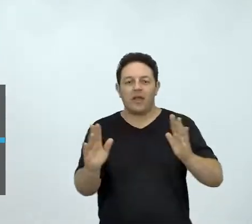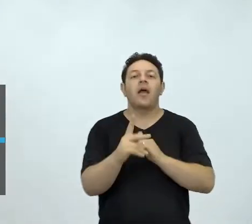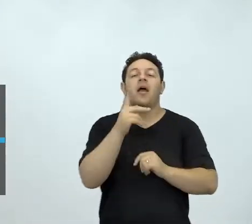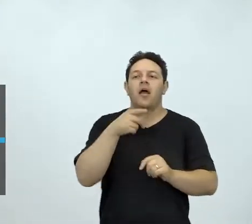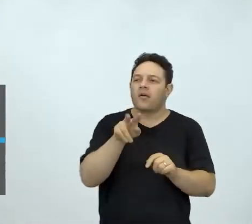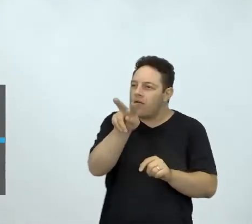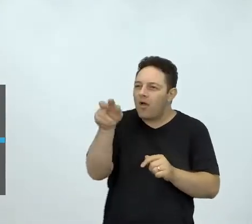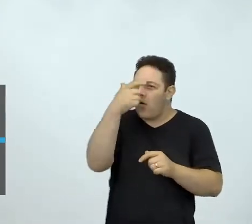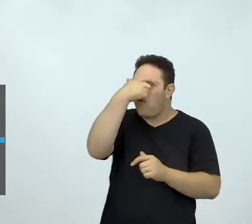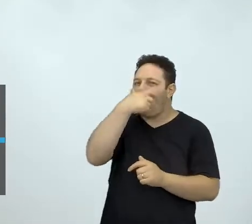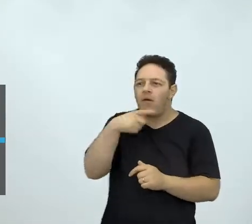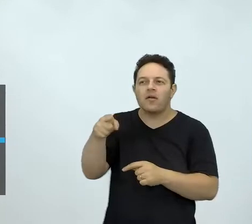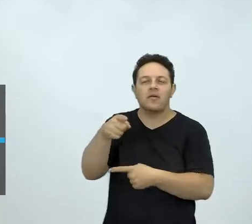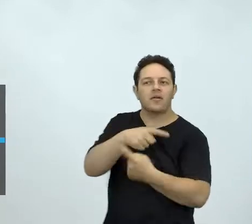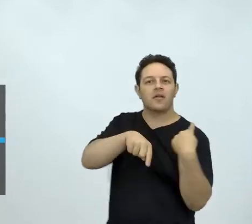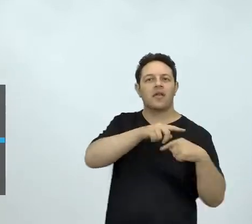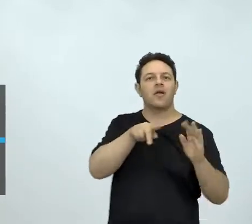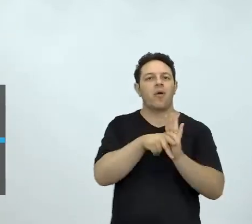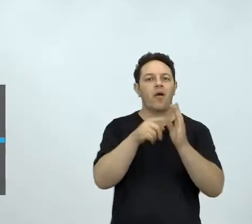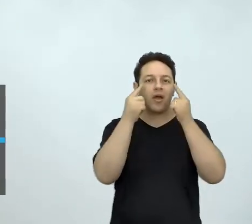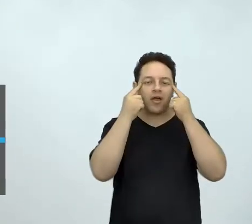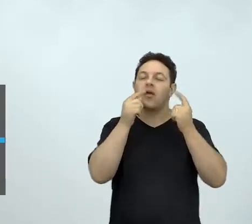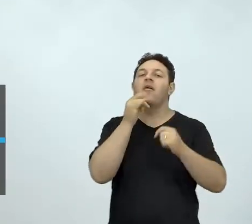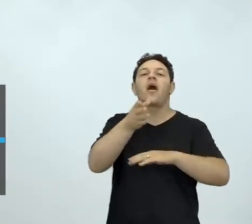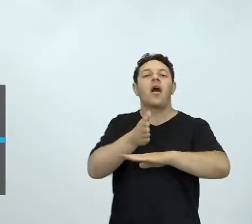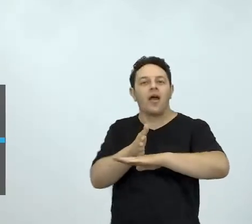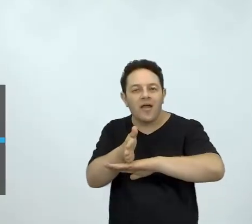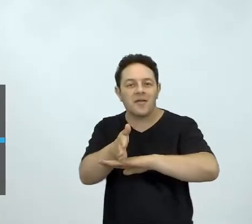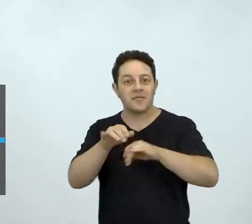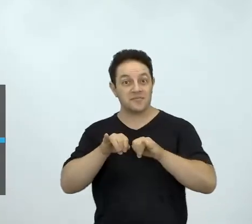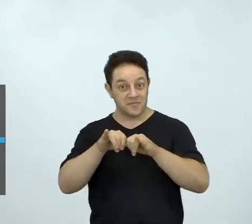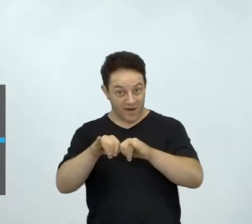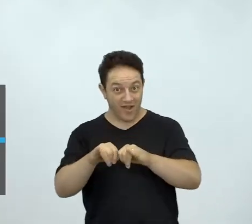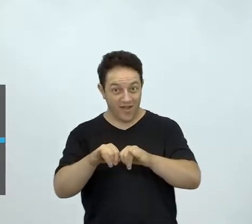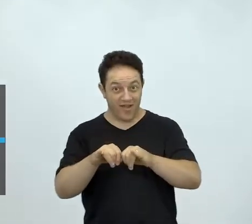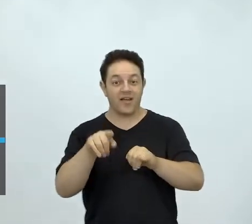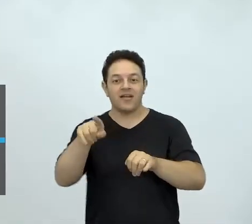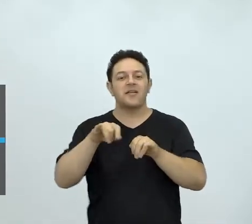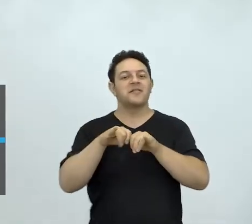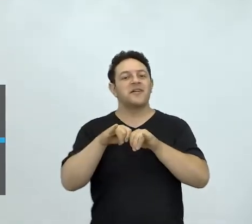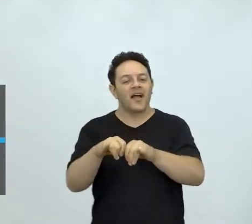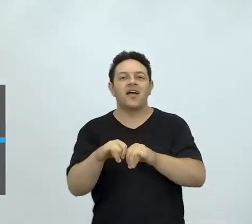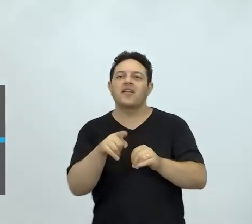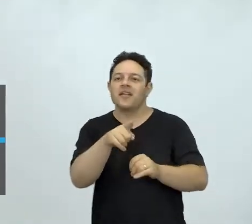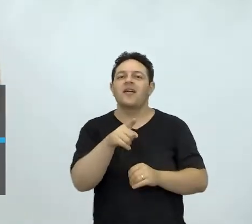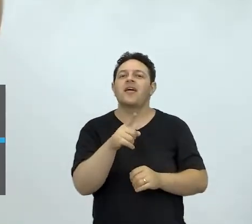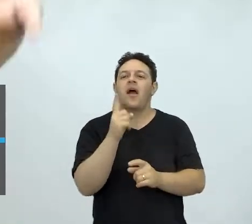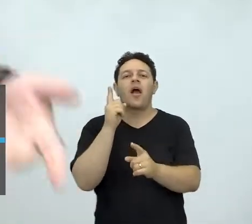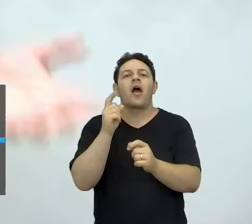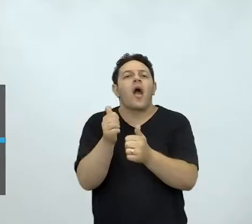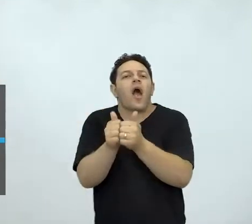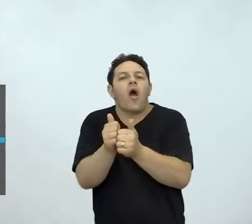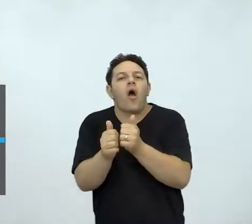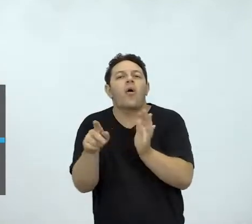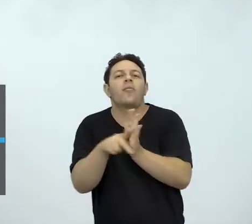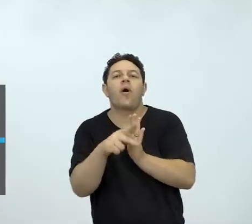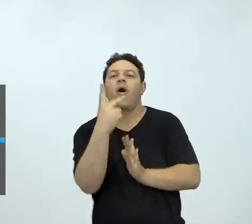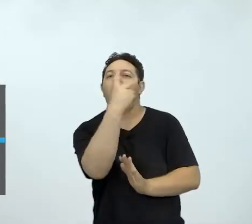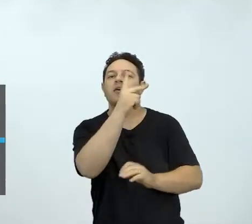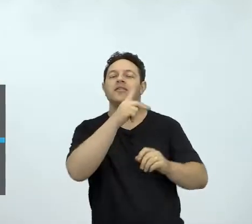descendência asiática, que quando você entra num mercado, esse mercado vai ser muito mais fácil você achar o arroz japonês do que o